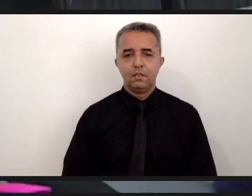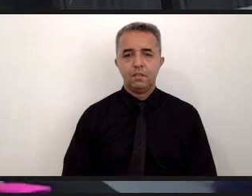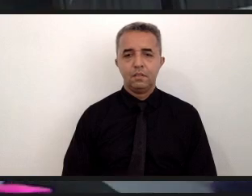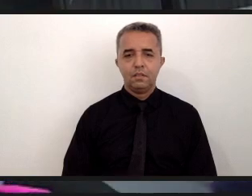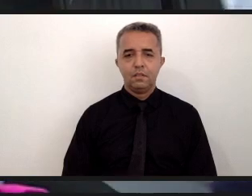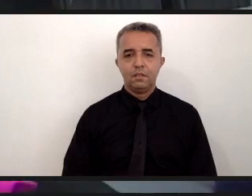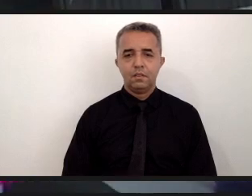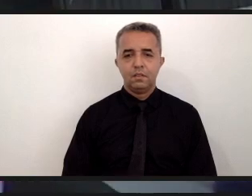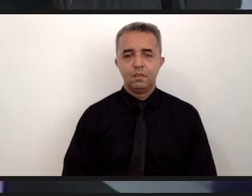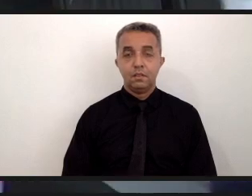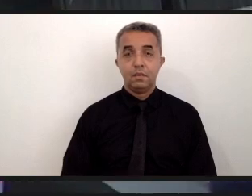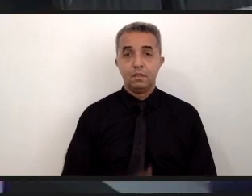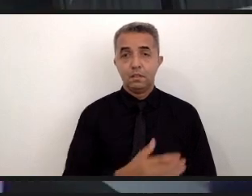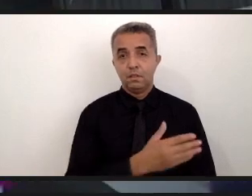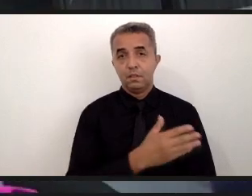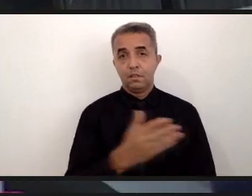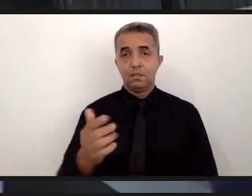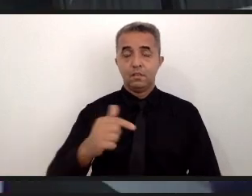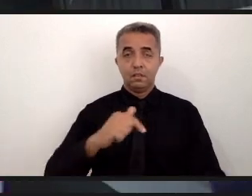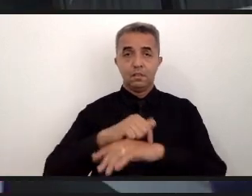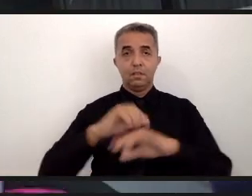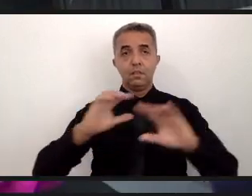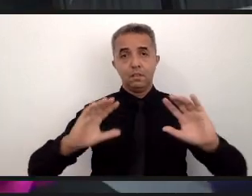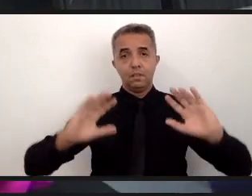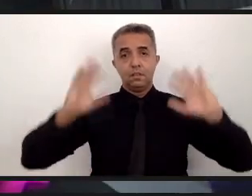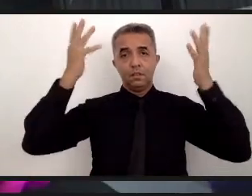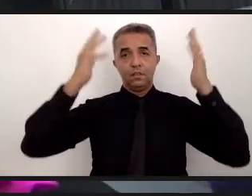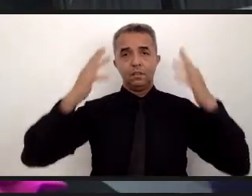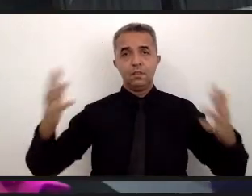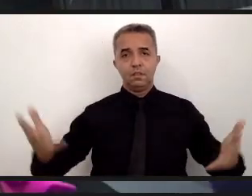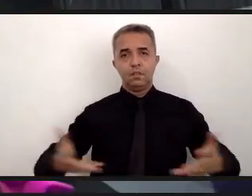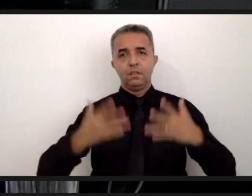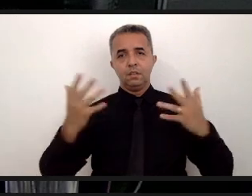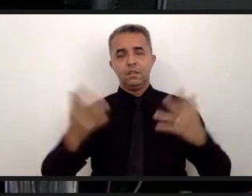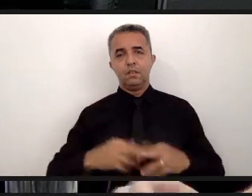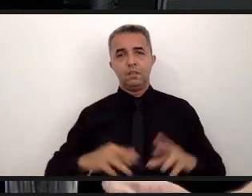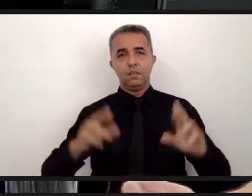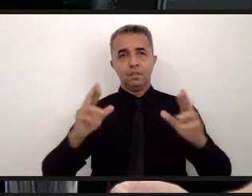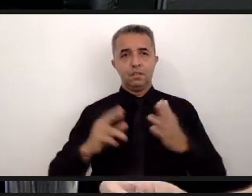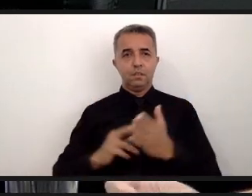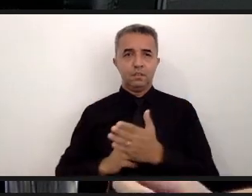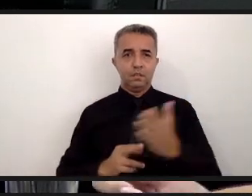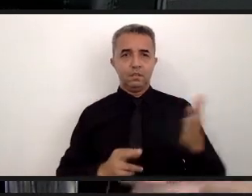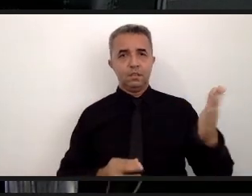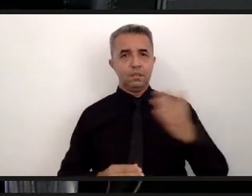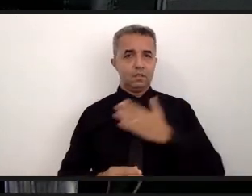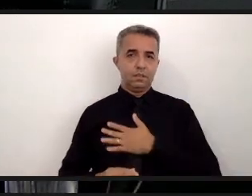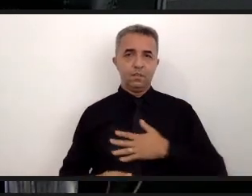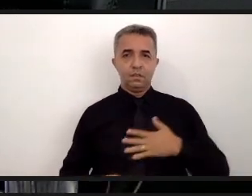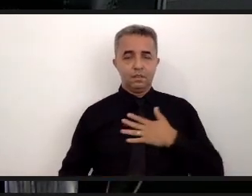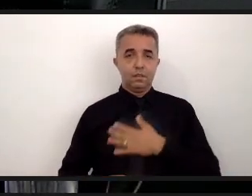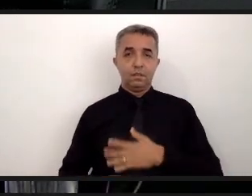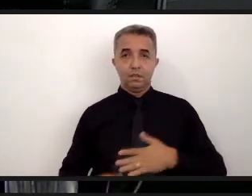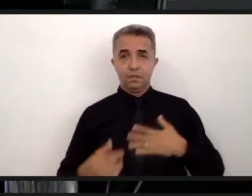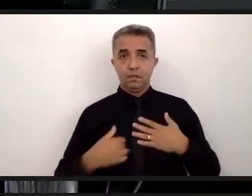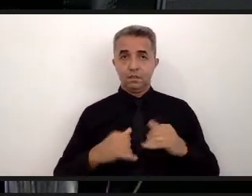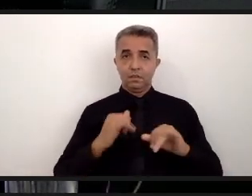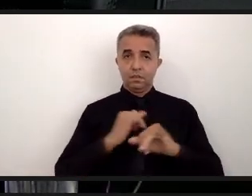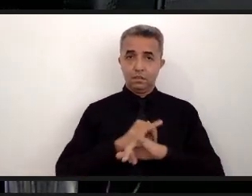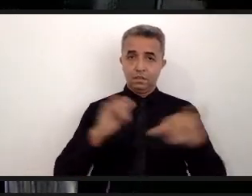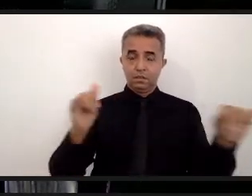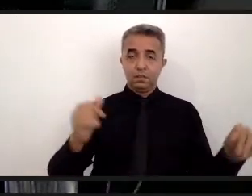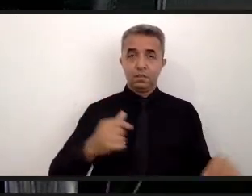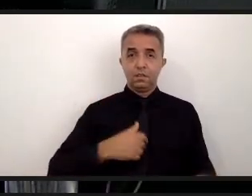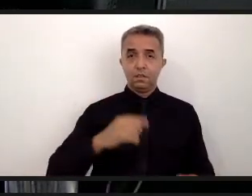Momento de festa, de alegria, espero que tenham gostado, como falei para todas aqui, é uma singela homenagem, mas